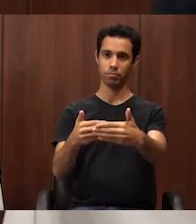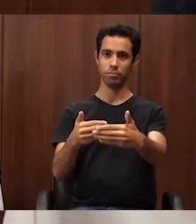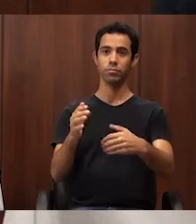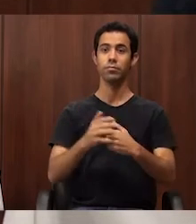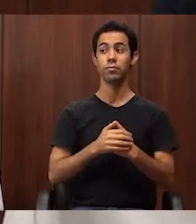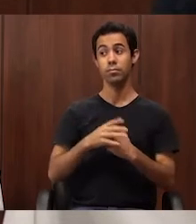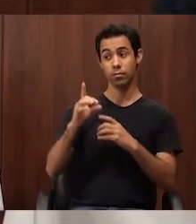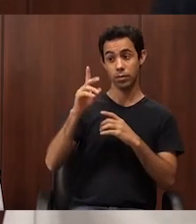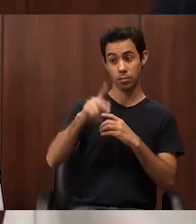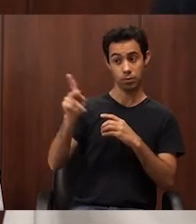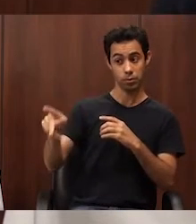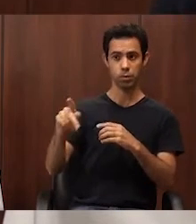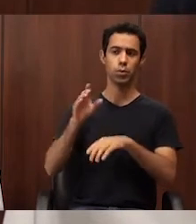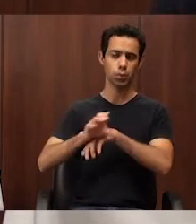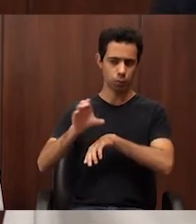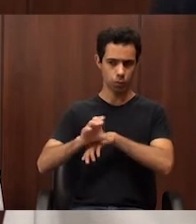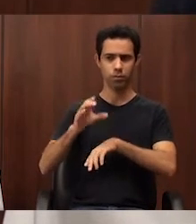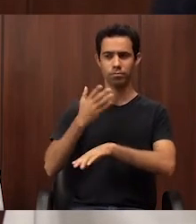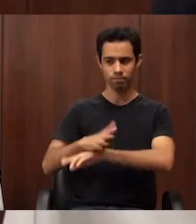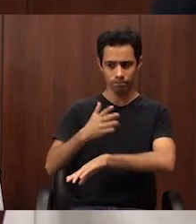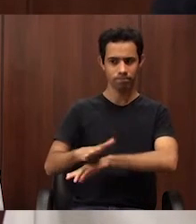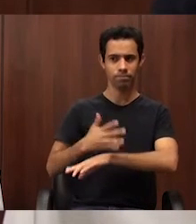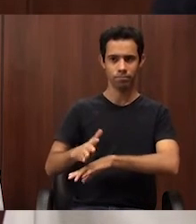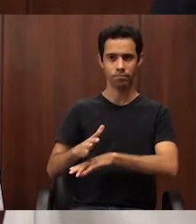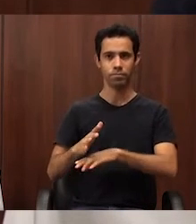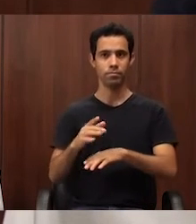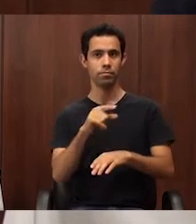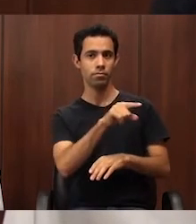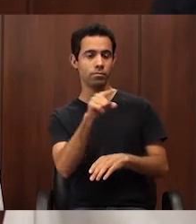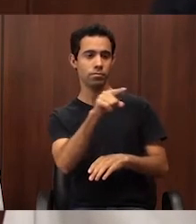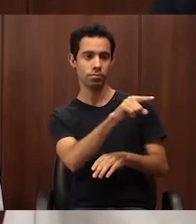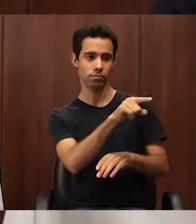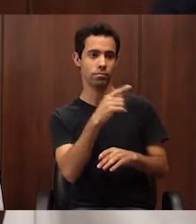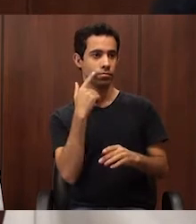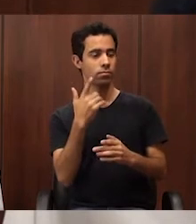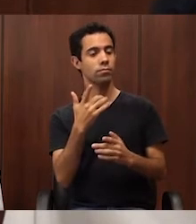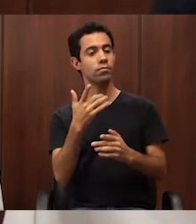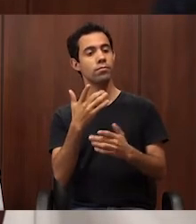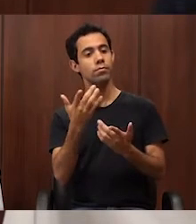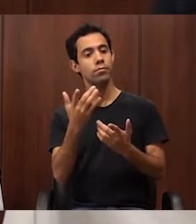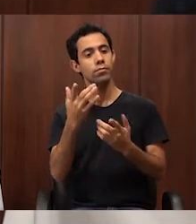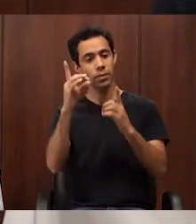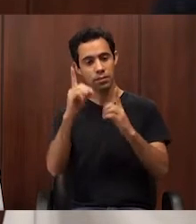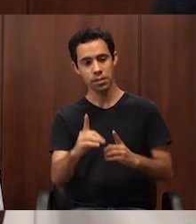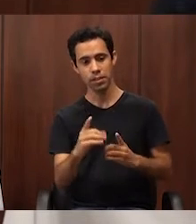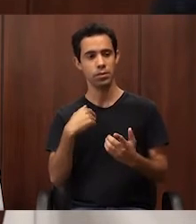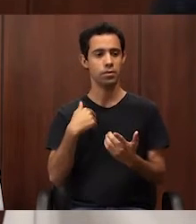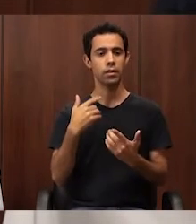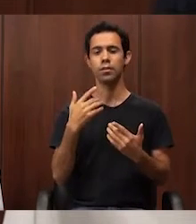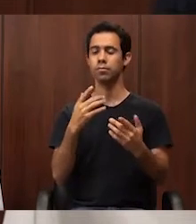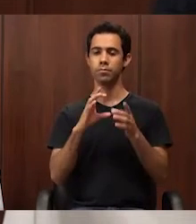mais que ele faça curso, que ele treine, ele não vai aprender a lidar com o deficiente no treino. Ele vai aprender com o dia a dia, com a